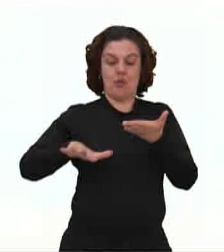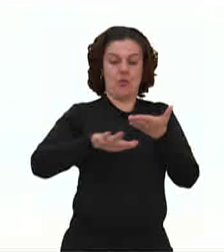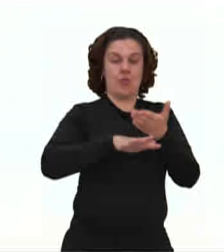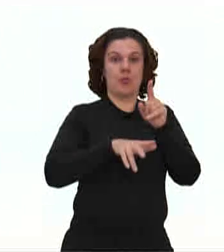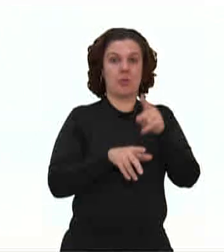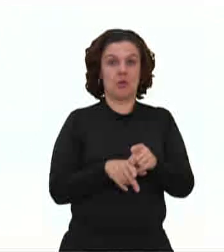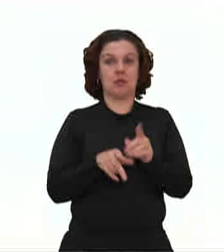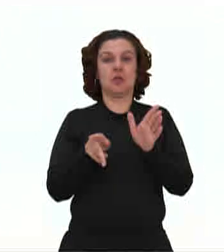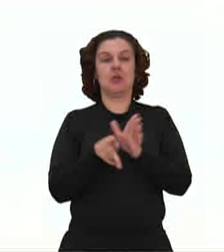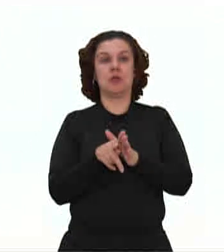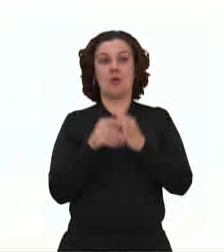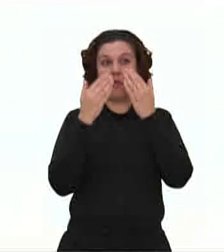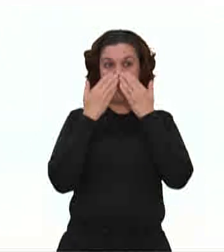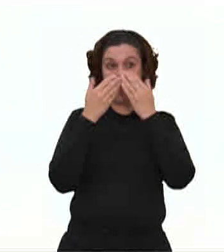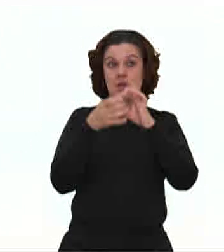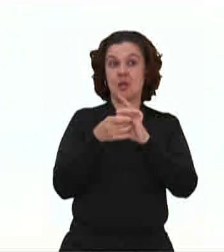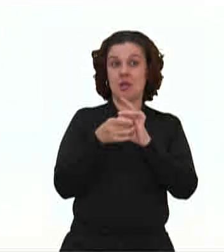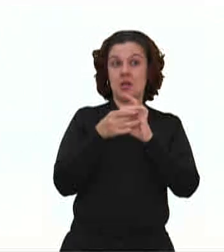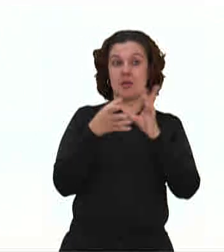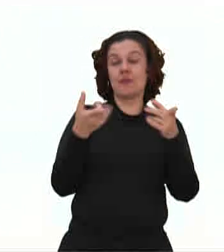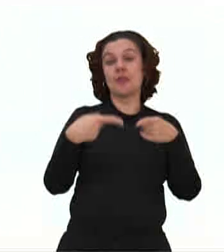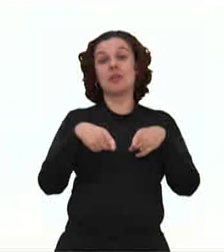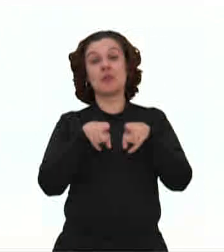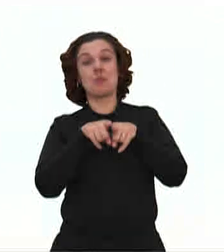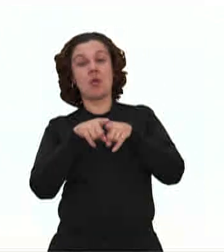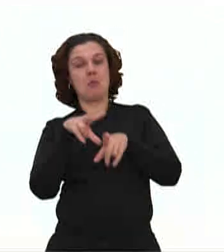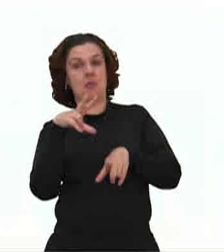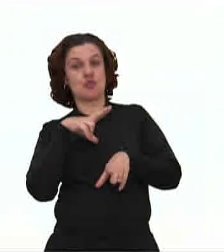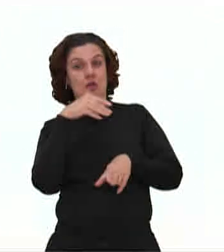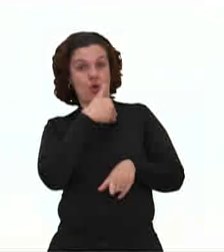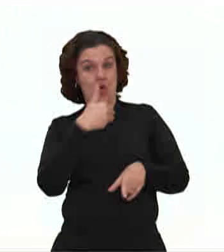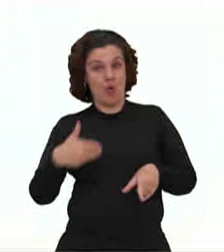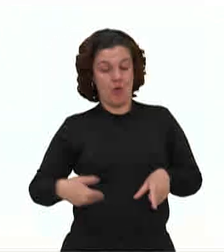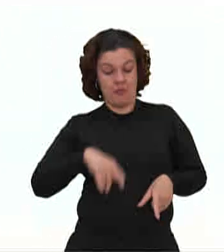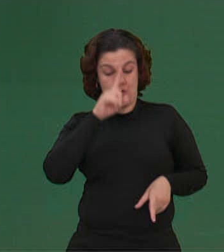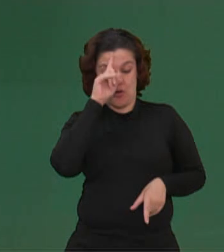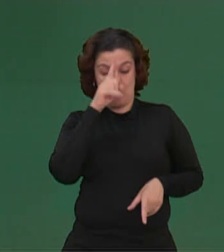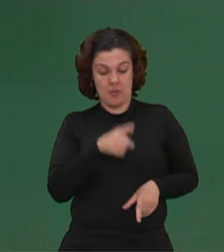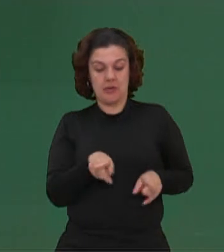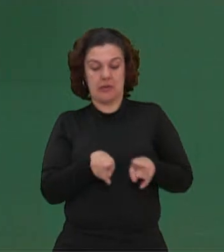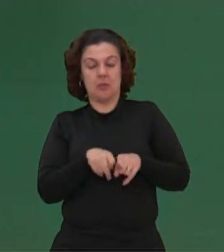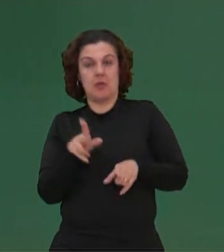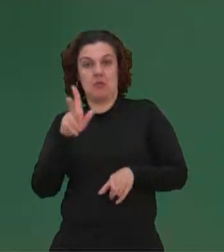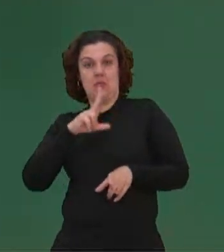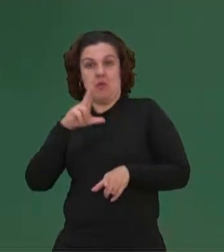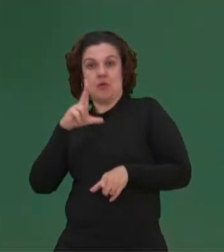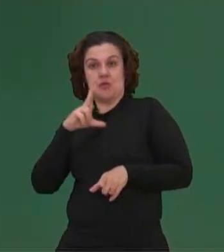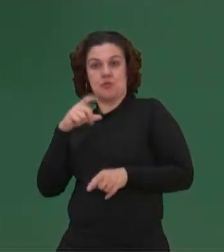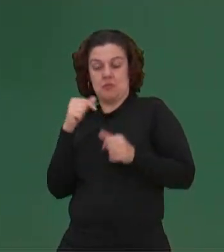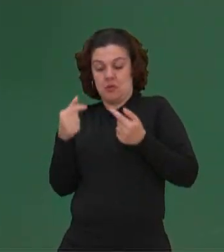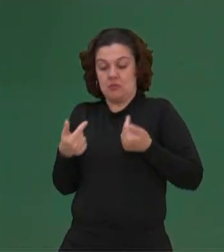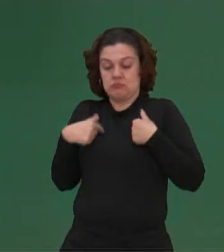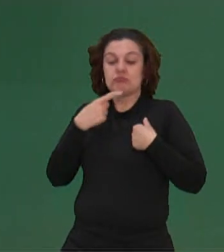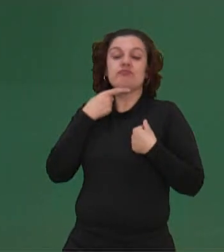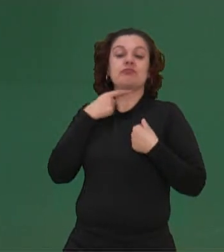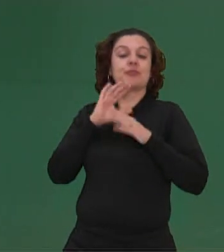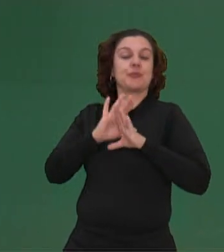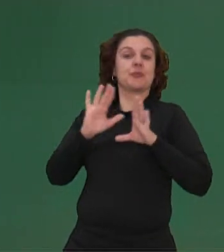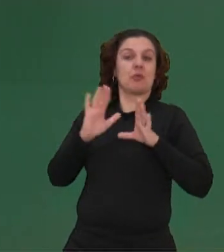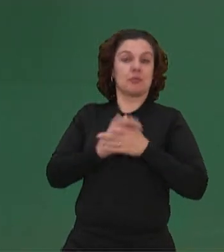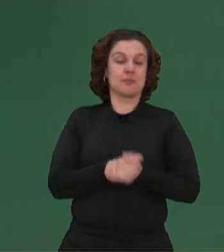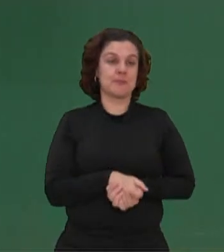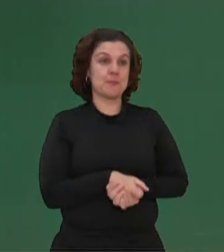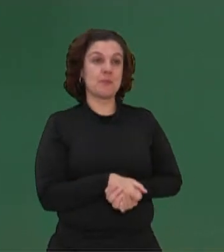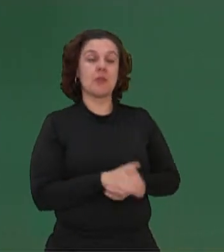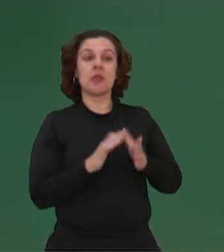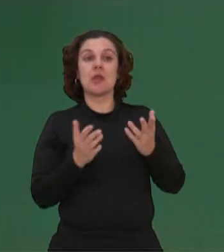esfera pública quanto na esfera privada, onde ele impunha sua vontade, ambos, ou na esfera pública ou na esfera